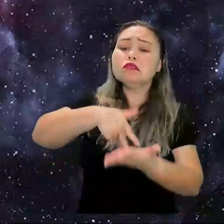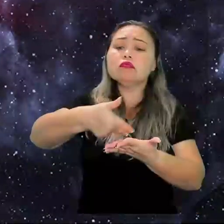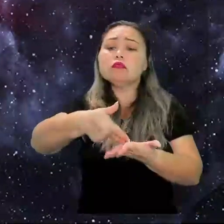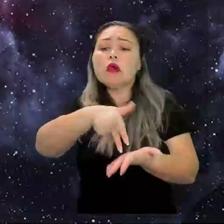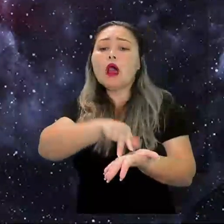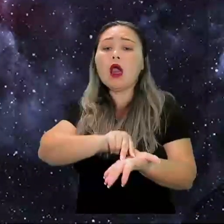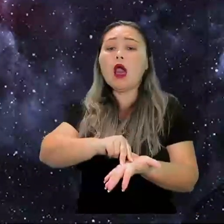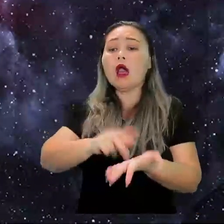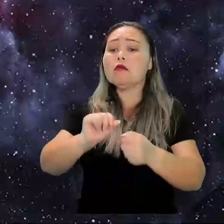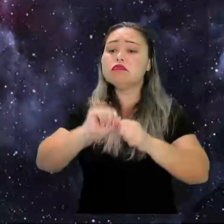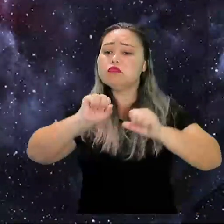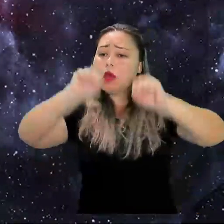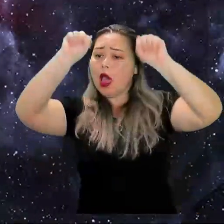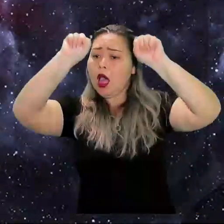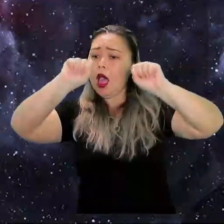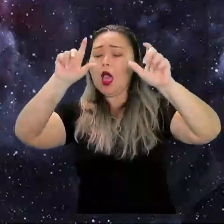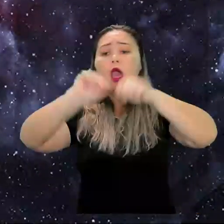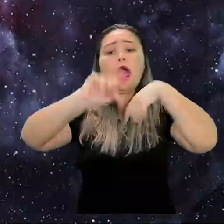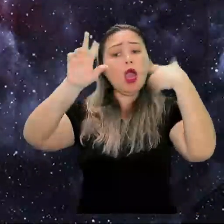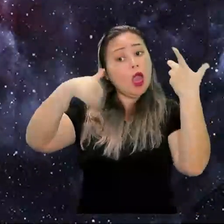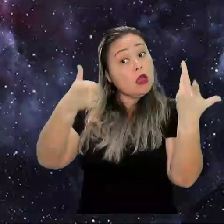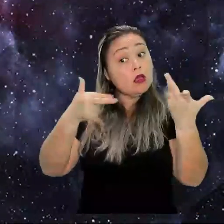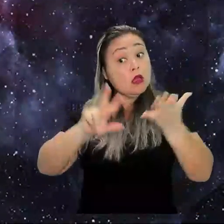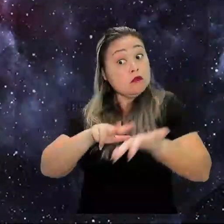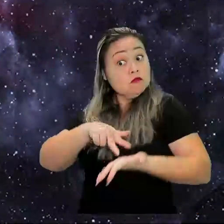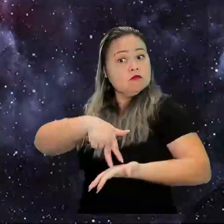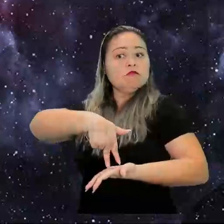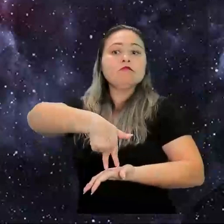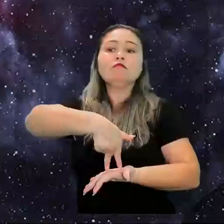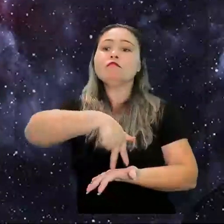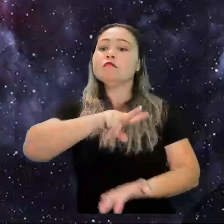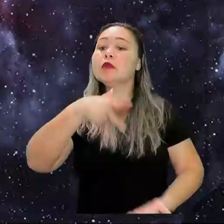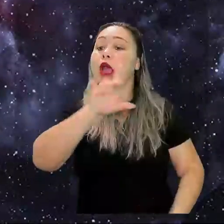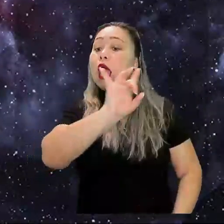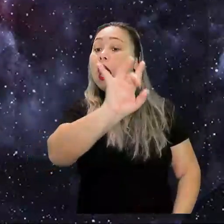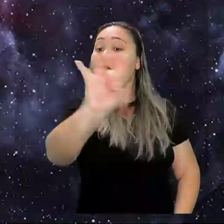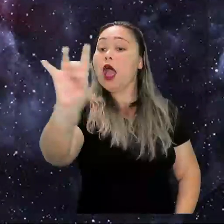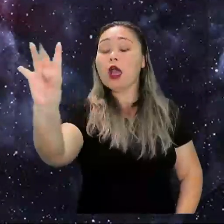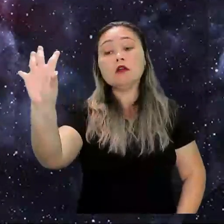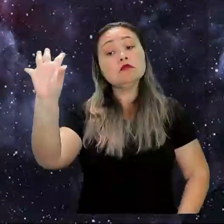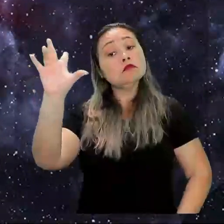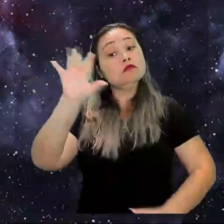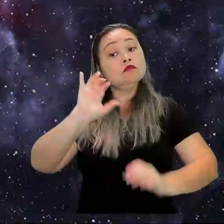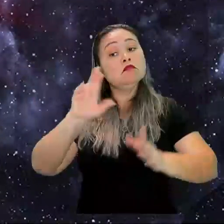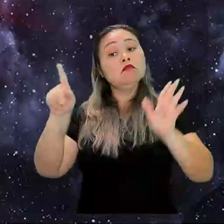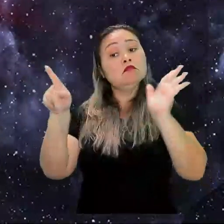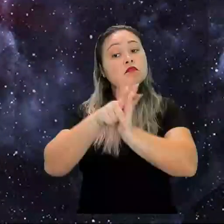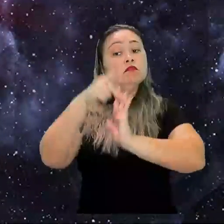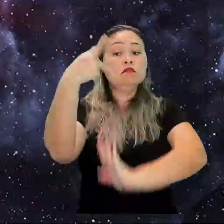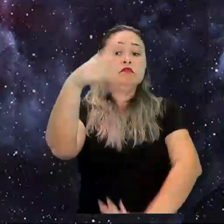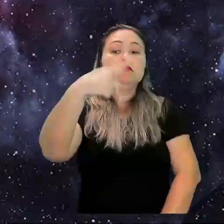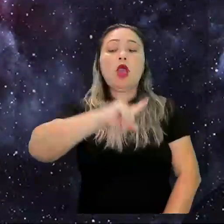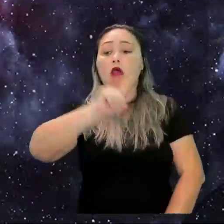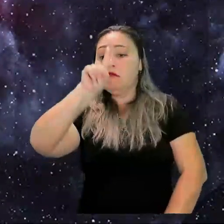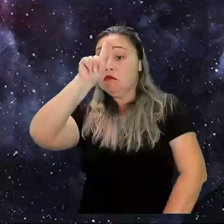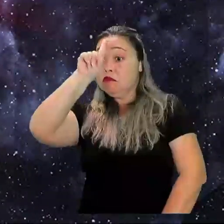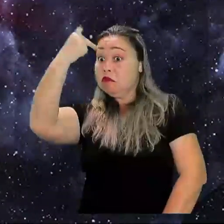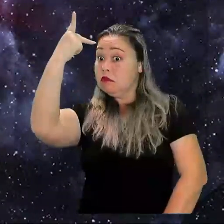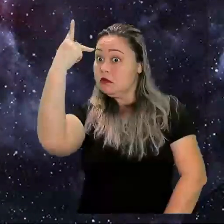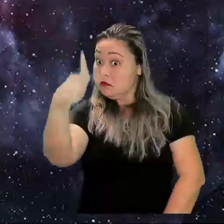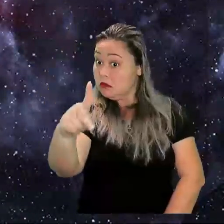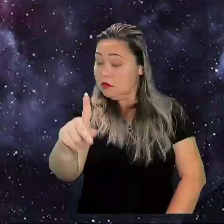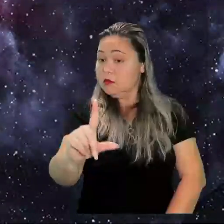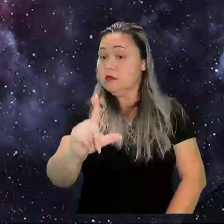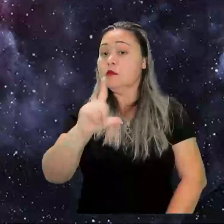mais tranquilo, fazer a barra mais tranquilo. É a resistência que cada um criou. Isso. Mas tem que ser criado. E vocês vão ter, olha só,